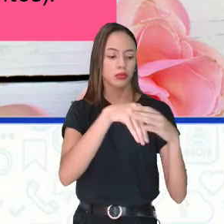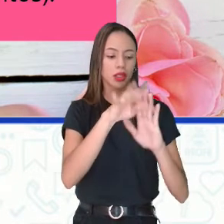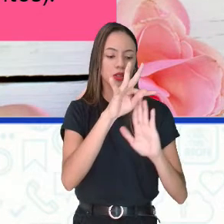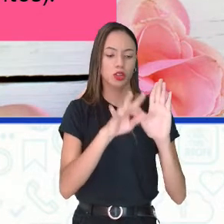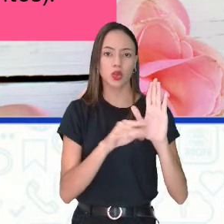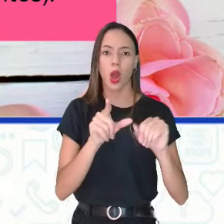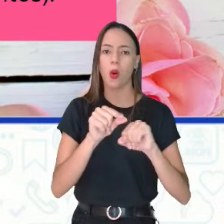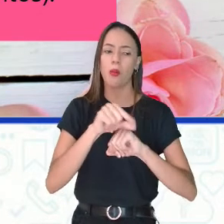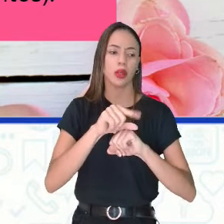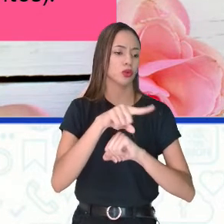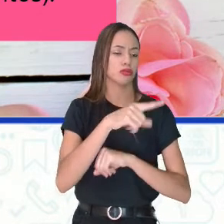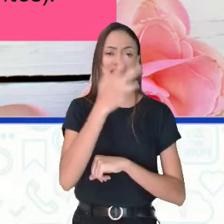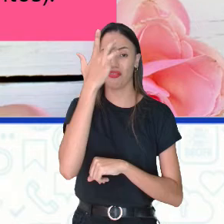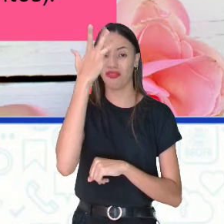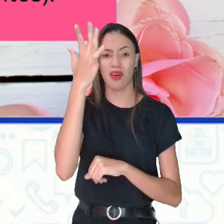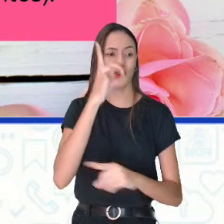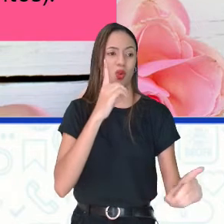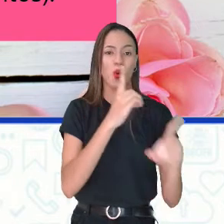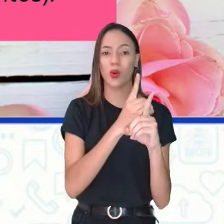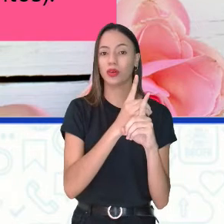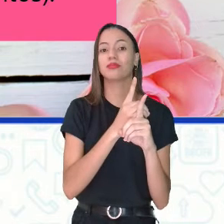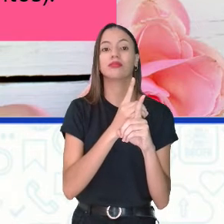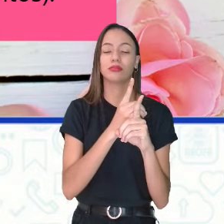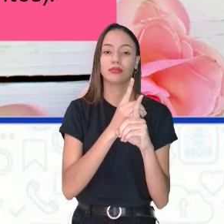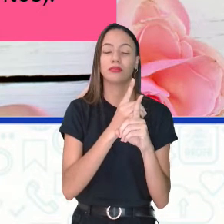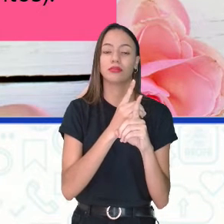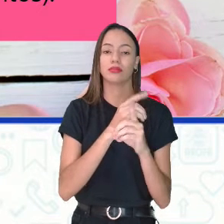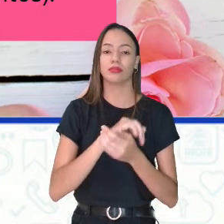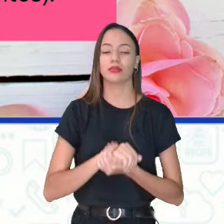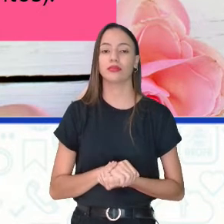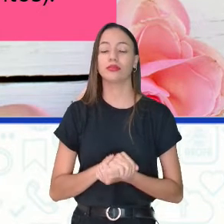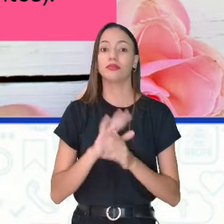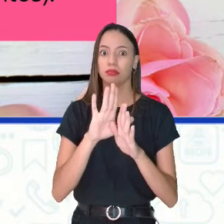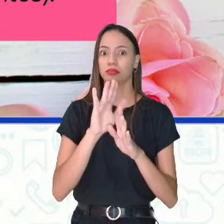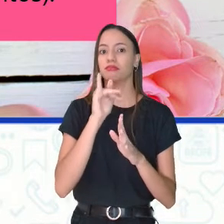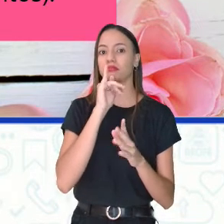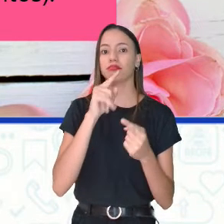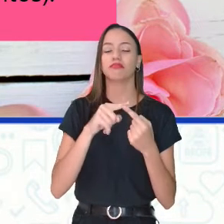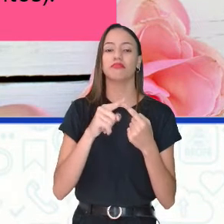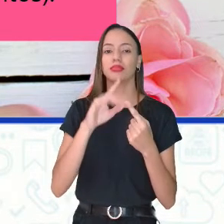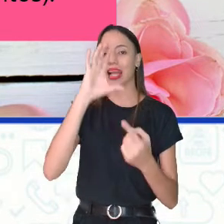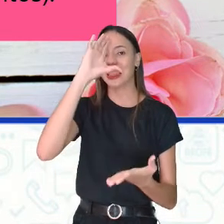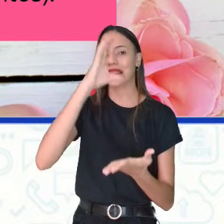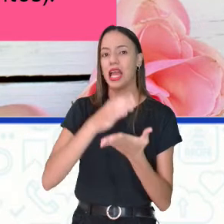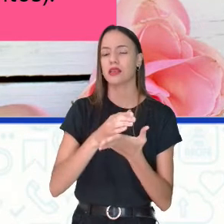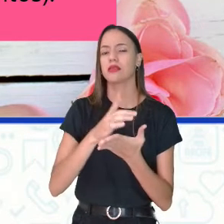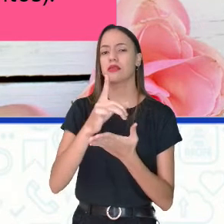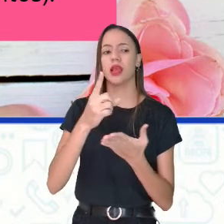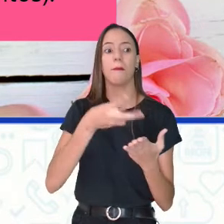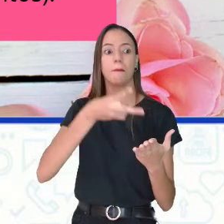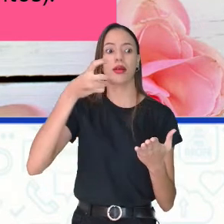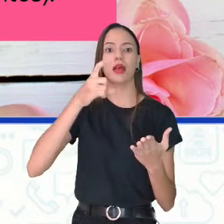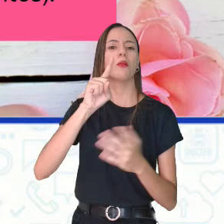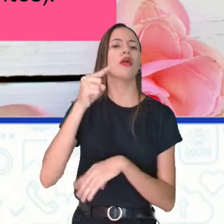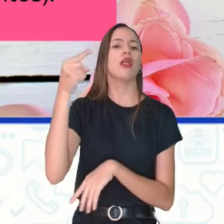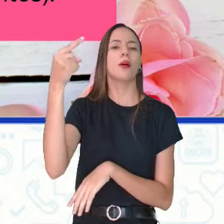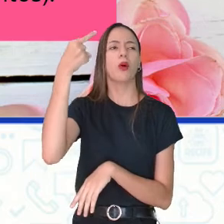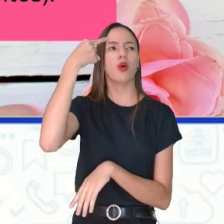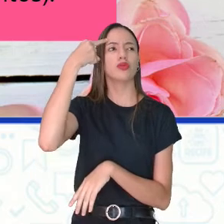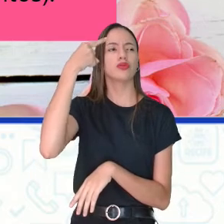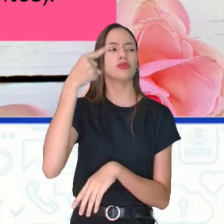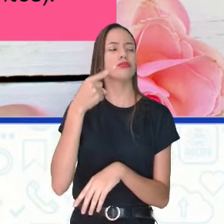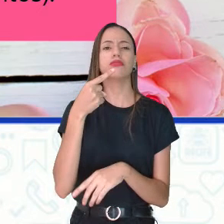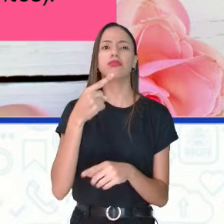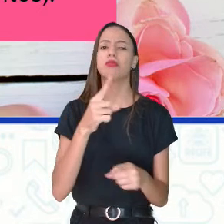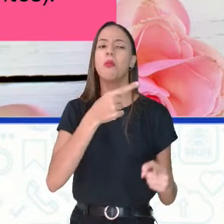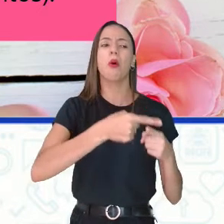facilmente localizados. Identificada a tese, faz-se pergunta por quê? Exemplo,